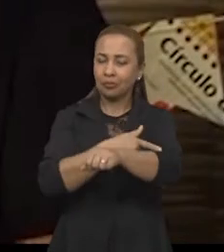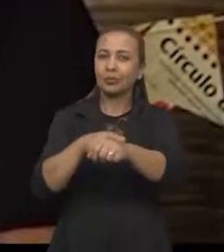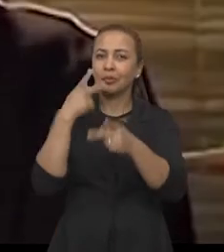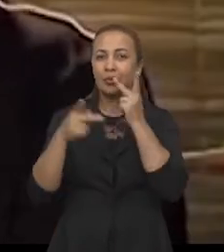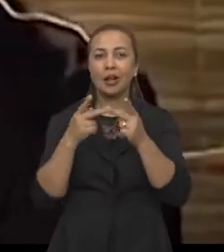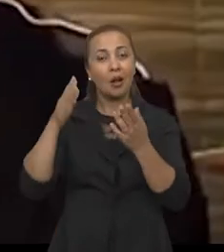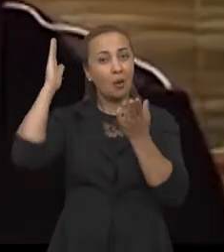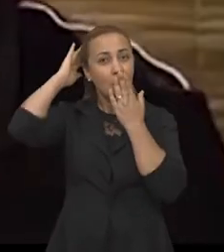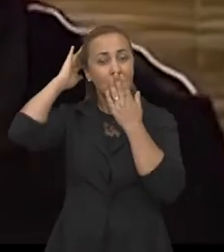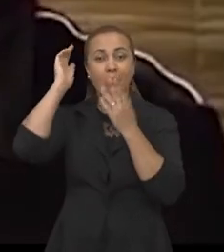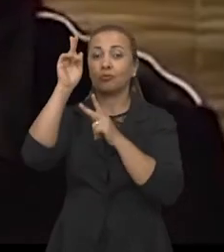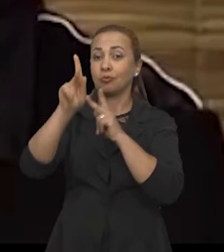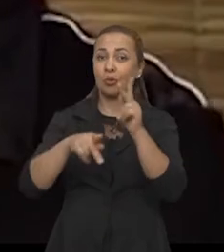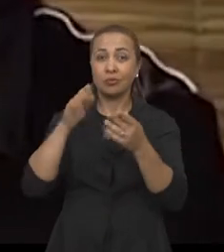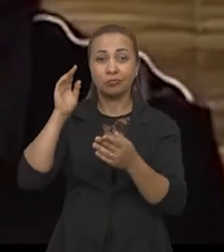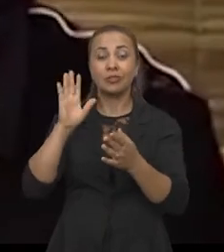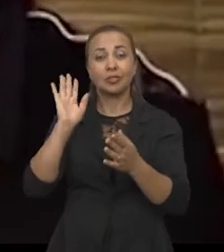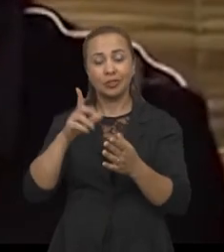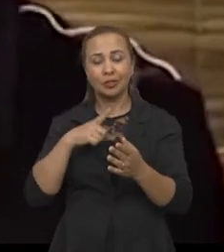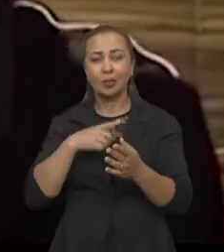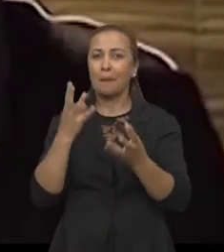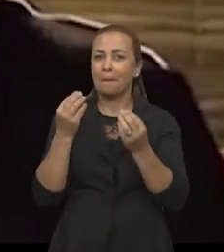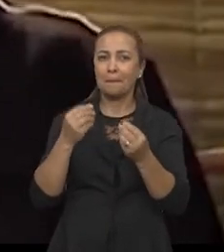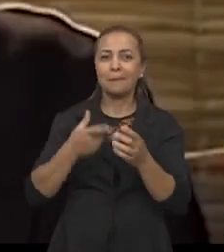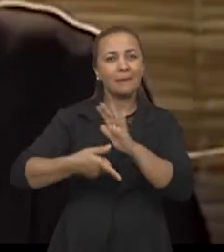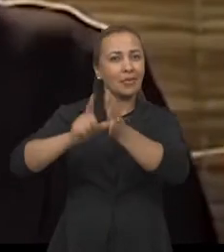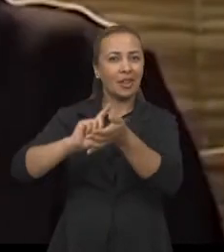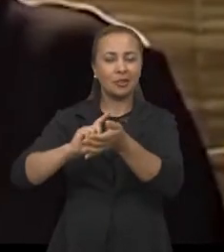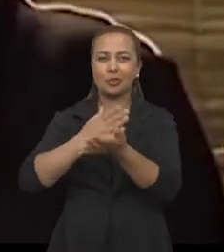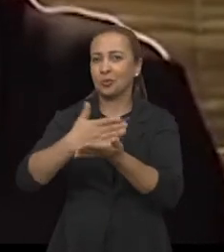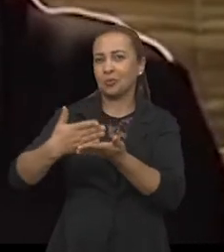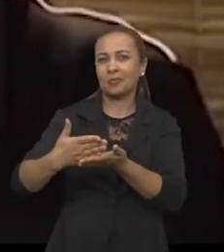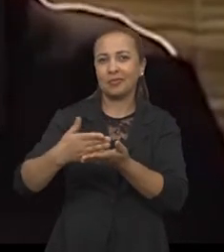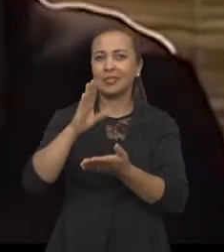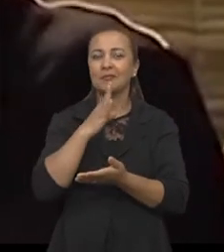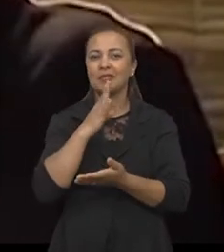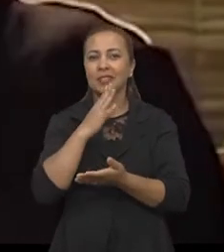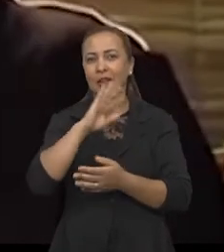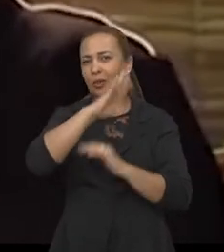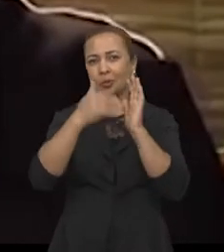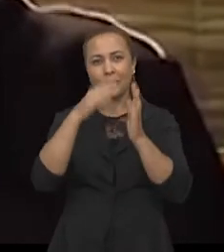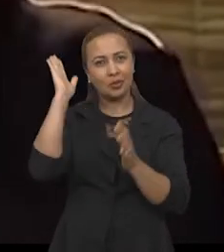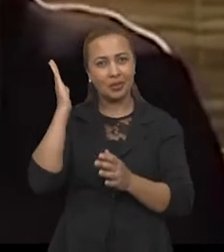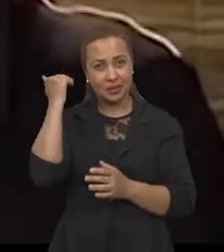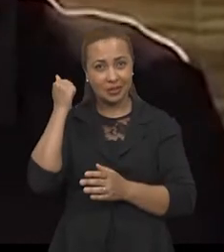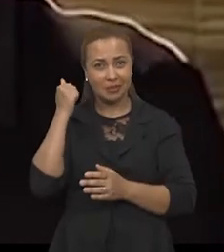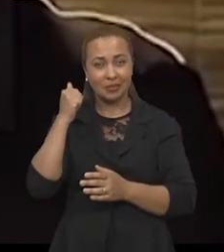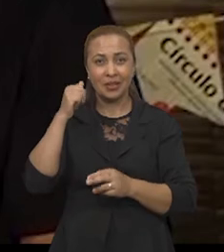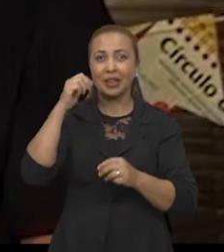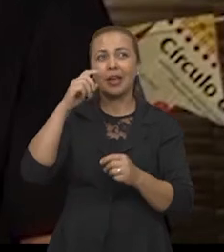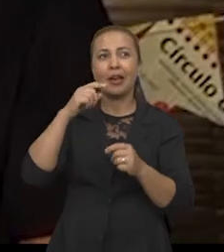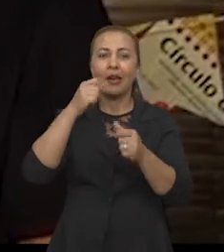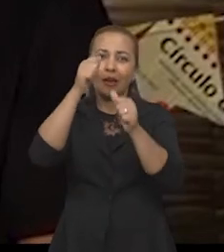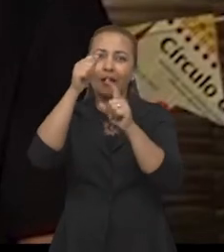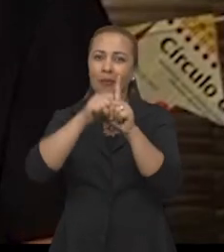povos indígenas, já somos muitas coisas antes dessas coisas serem oficializadas. É, todo mundo sabe que em março, o pessoal chama de